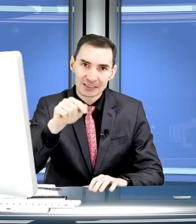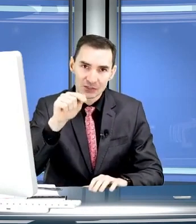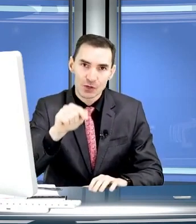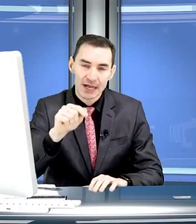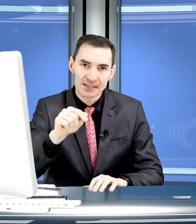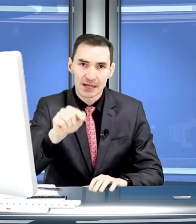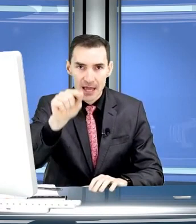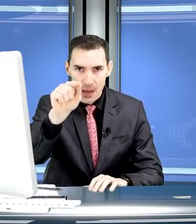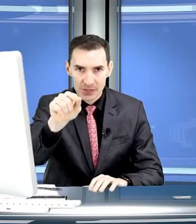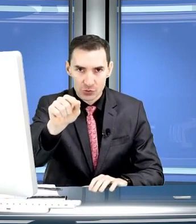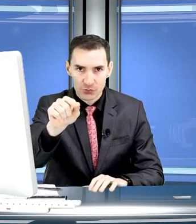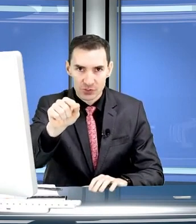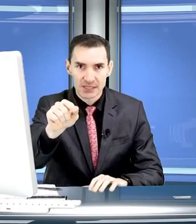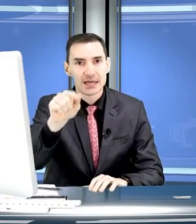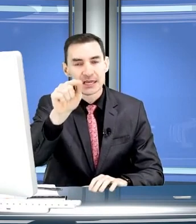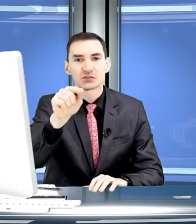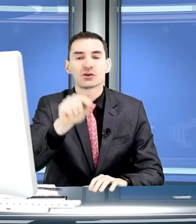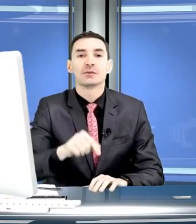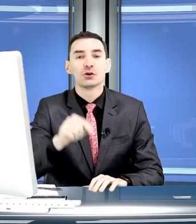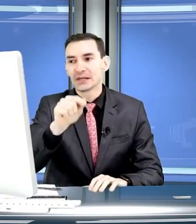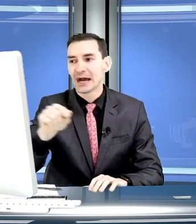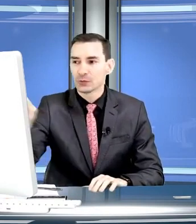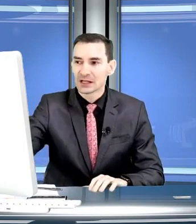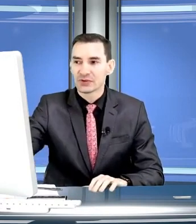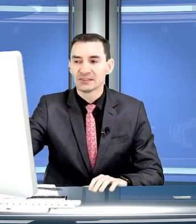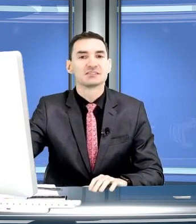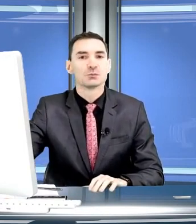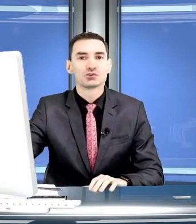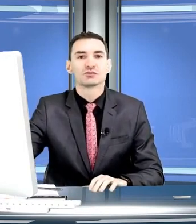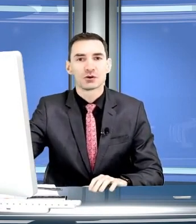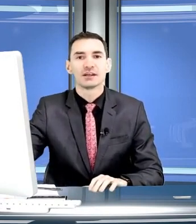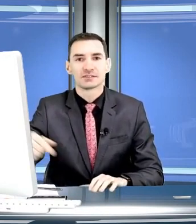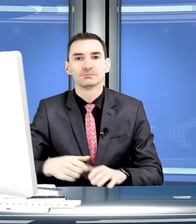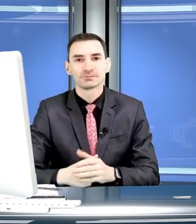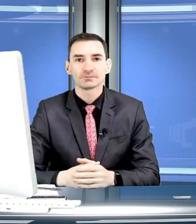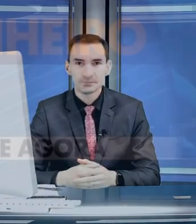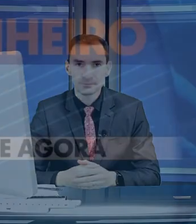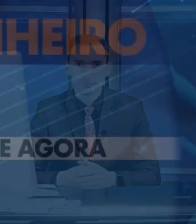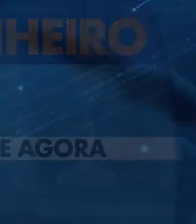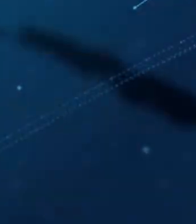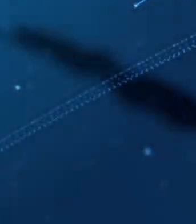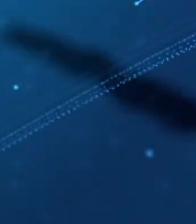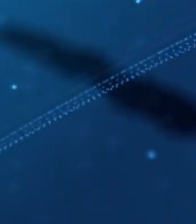Deus entre na sua casa, abençoe você e a sua família. Obrigado pela frase. Estamos juntos de coração.